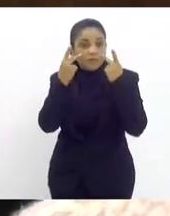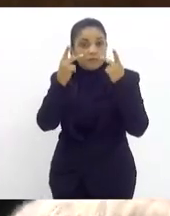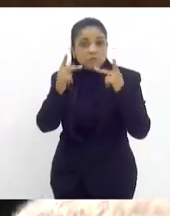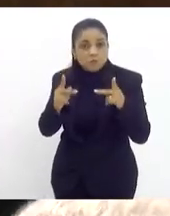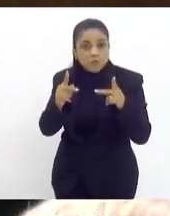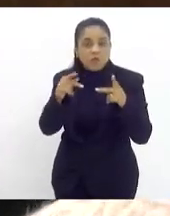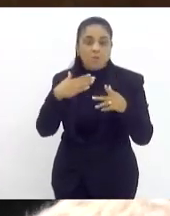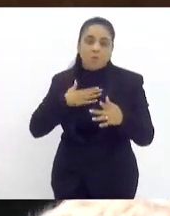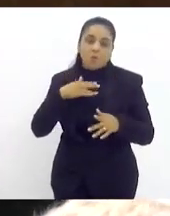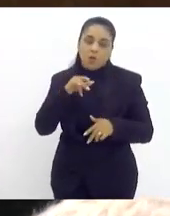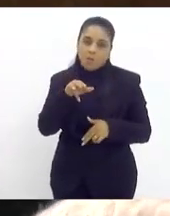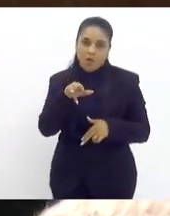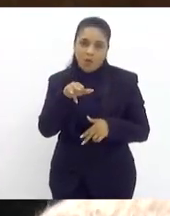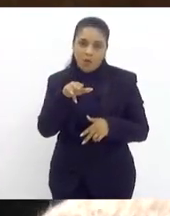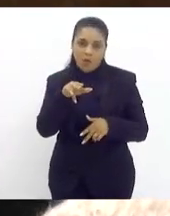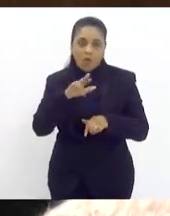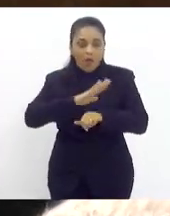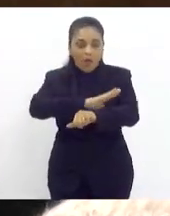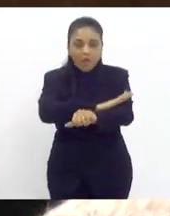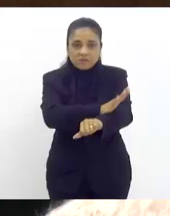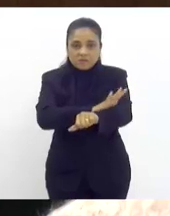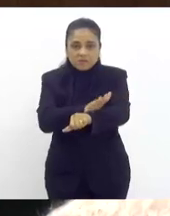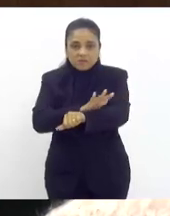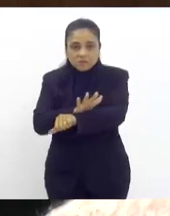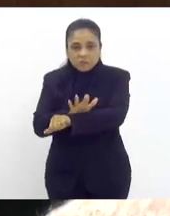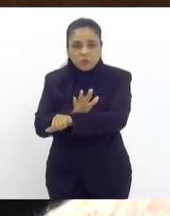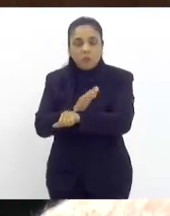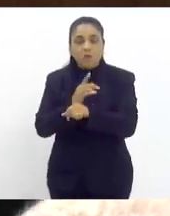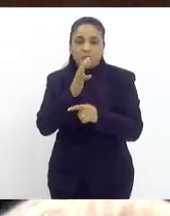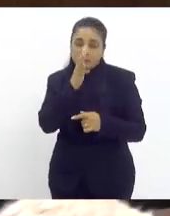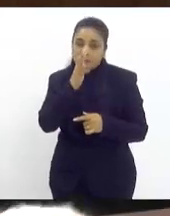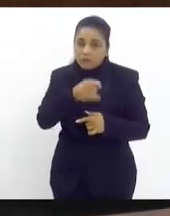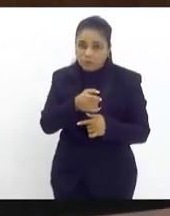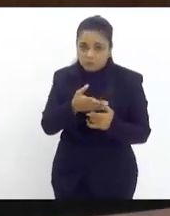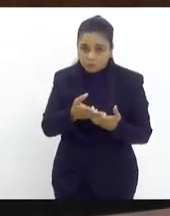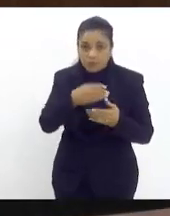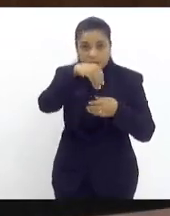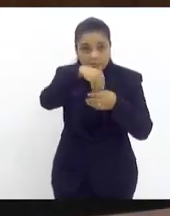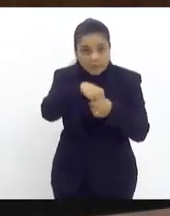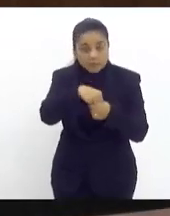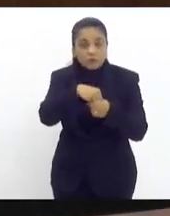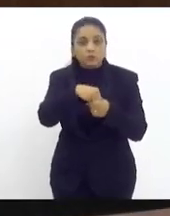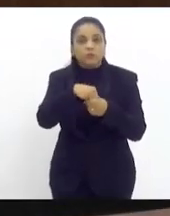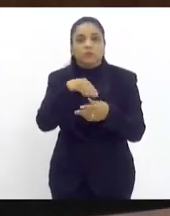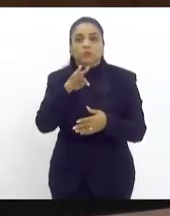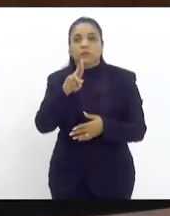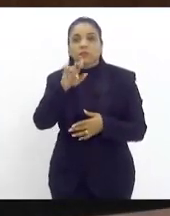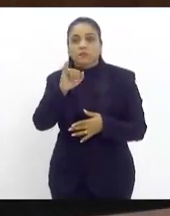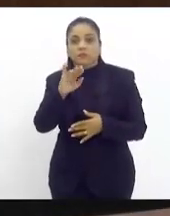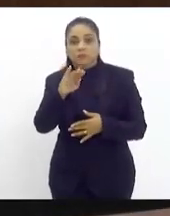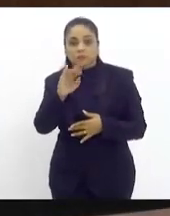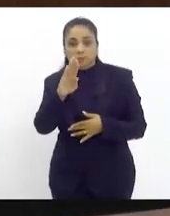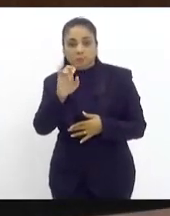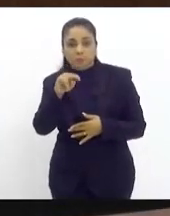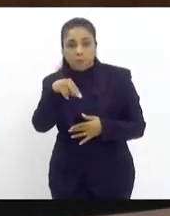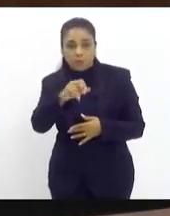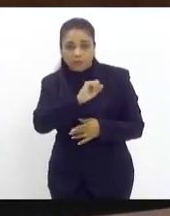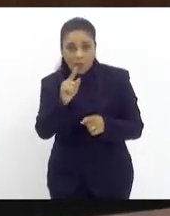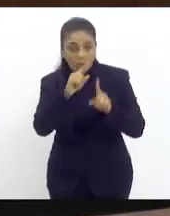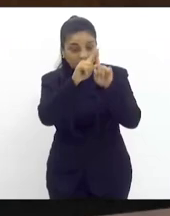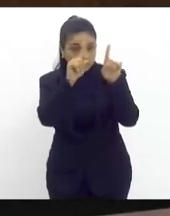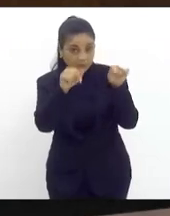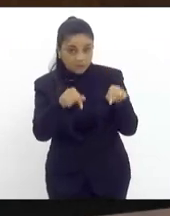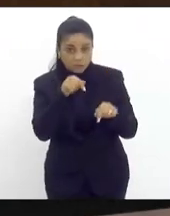uma situação de racismo que aconteceu uma denúncia que aconteceu dentro do tribunal onde um dos Servidores tratou